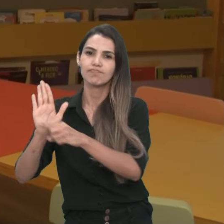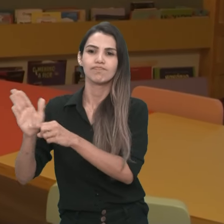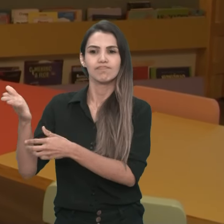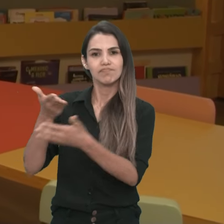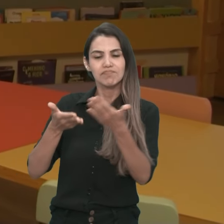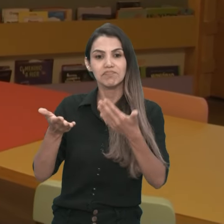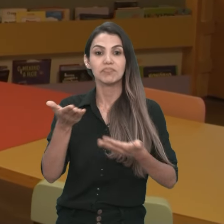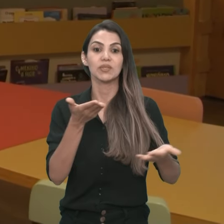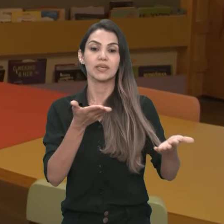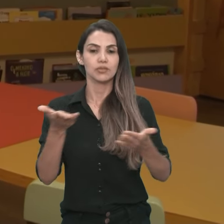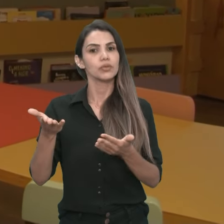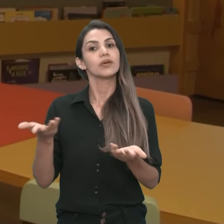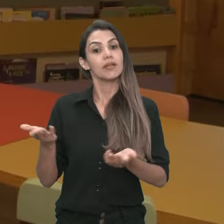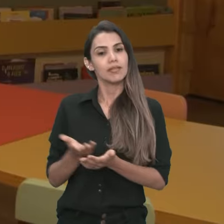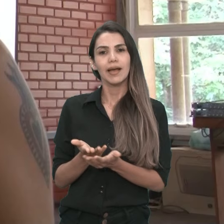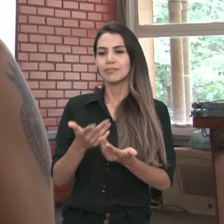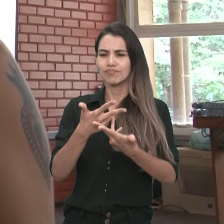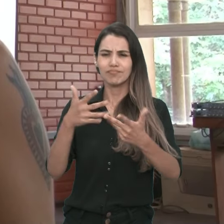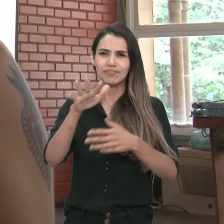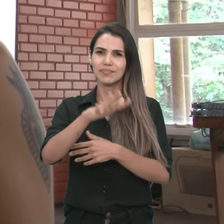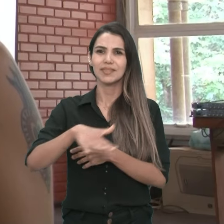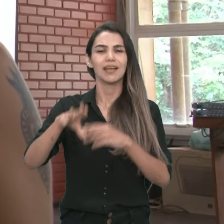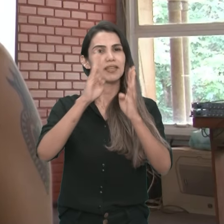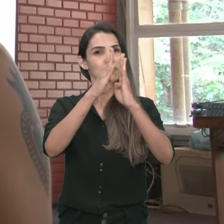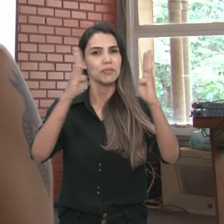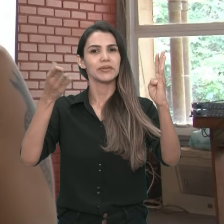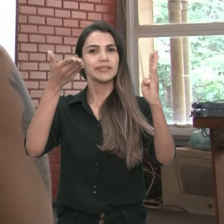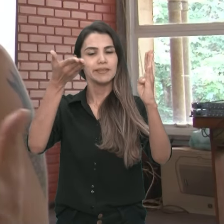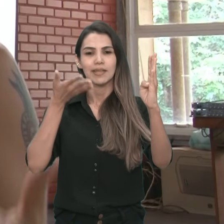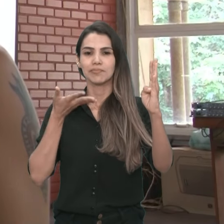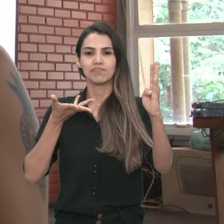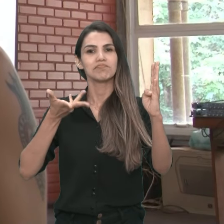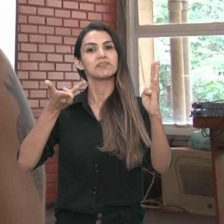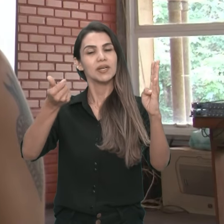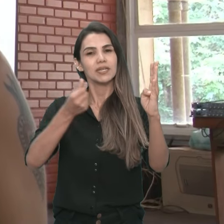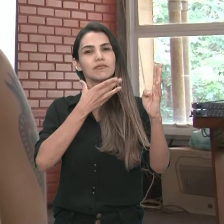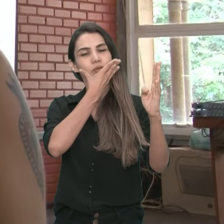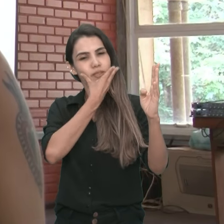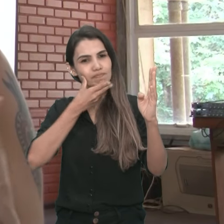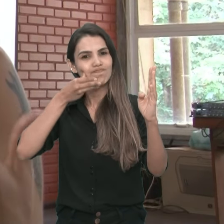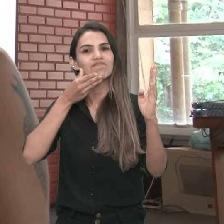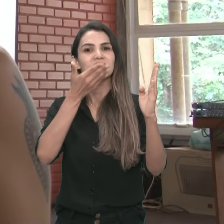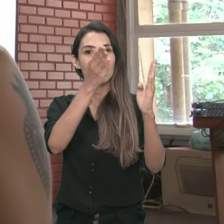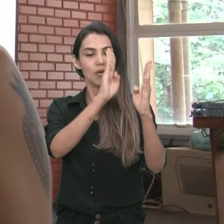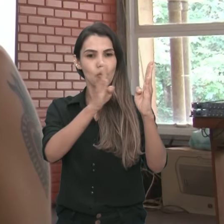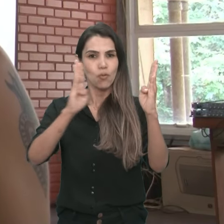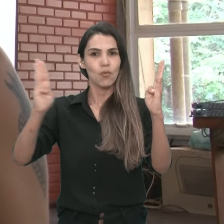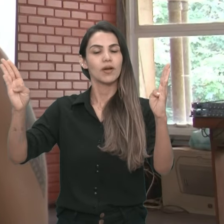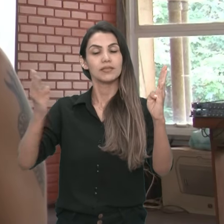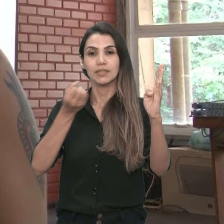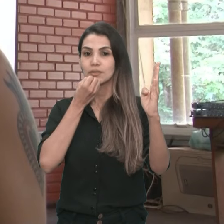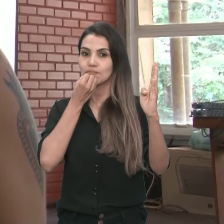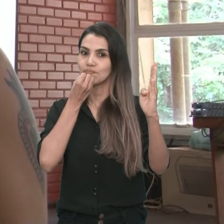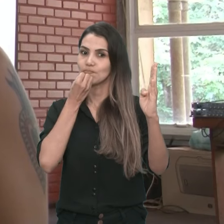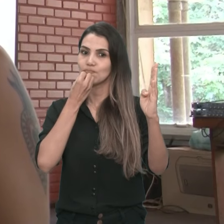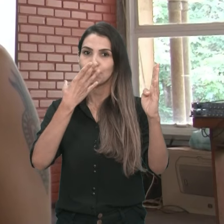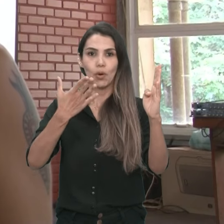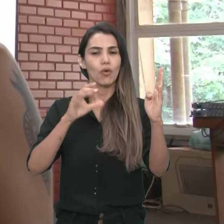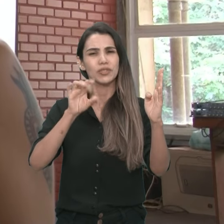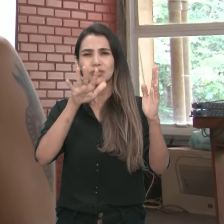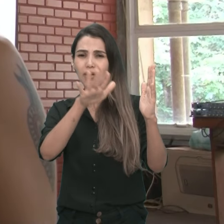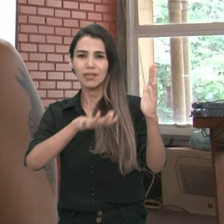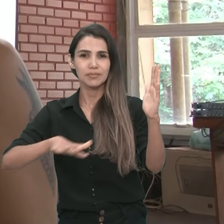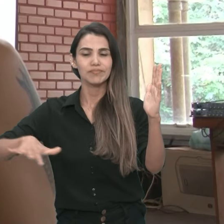eh daquilo que a gente espera pras bibliotecas né para uma boa biblioteca existir para uma biblioteca funcionar para que ela não seja só um